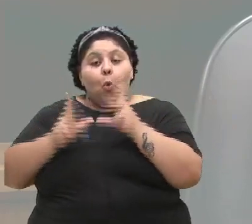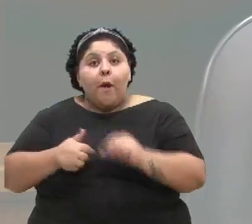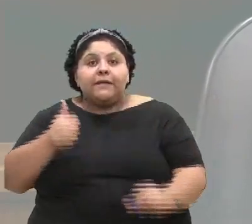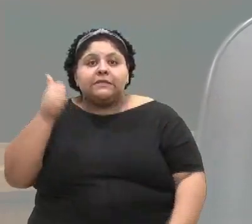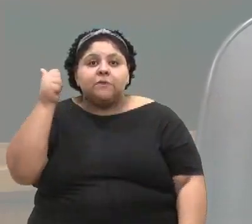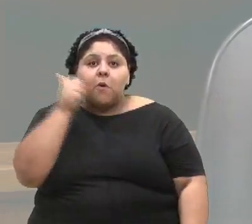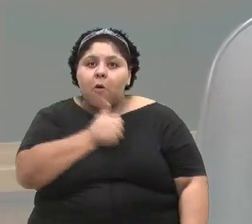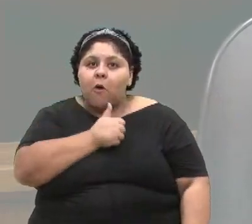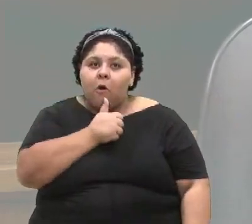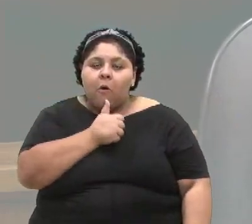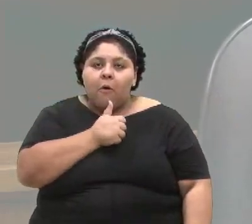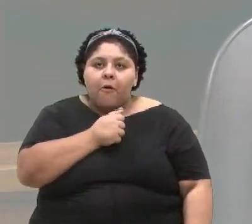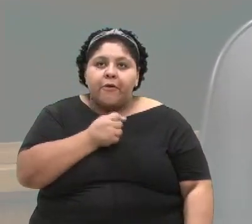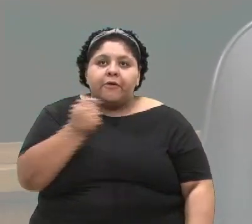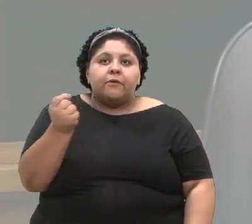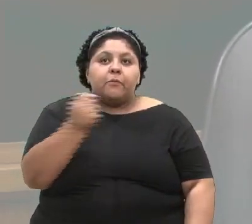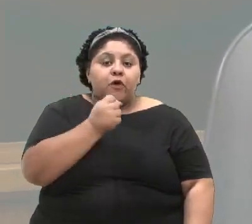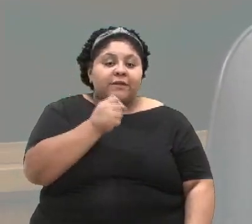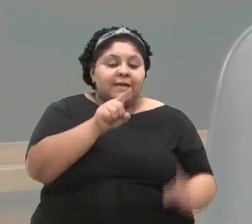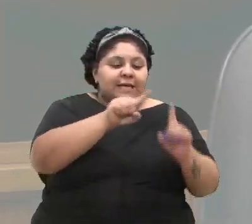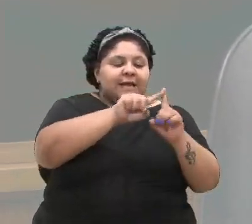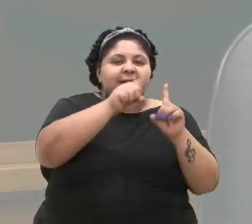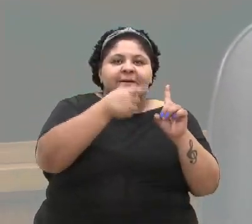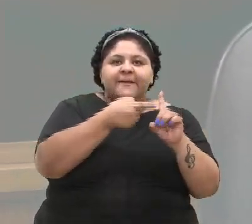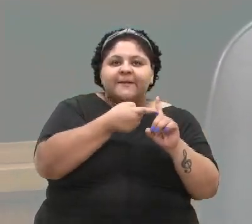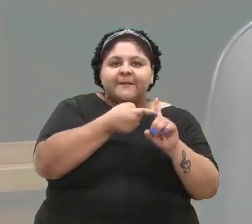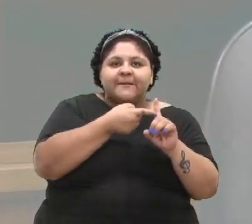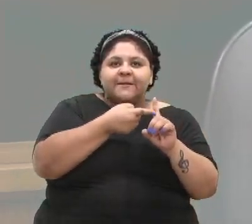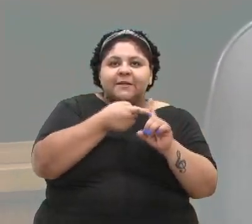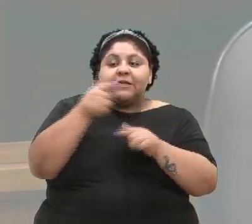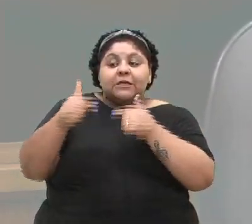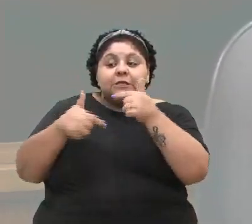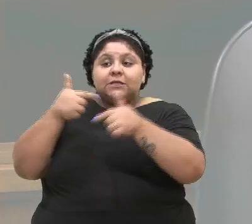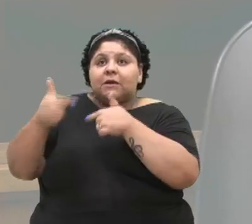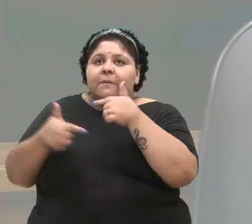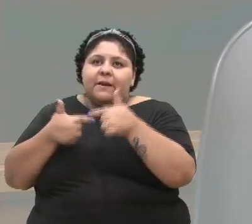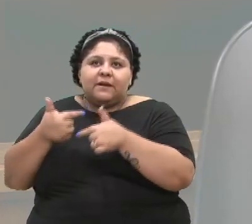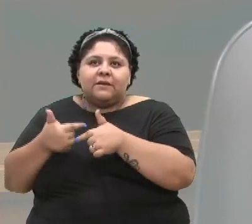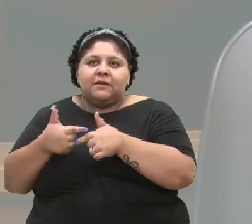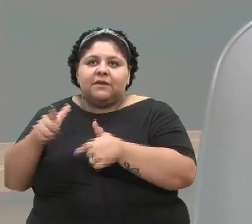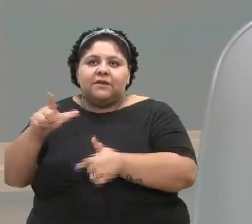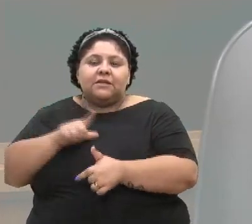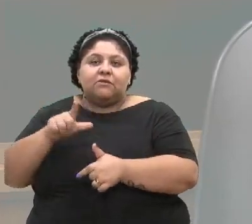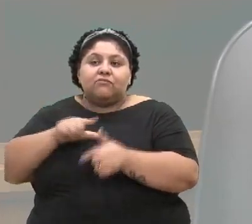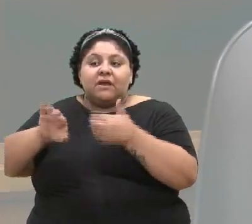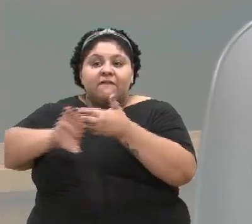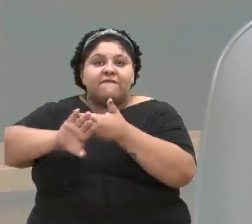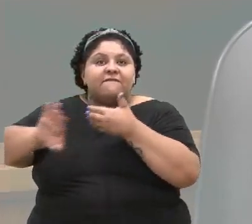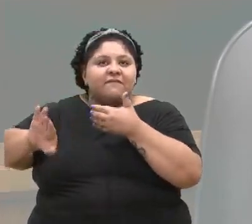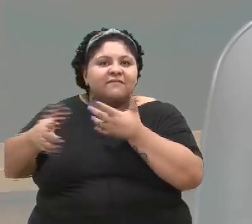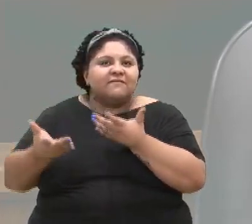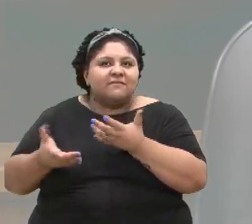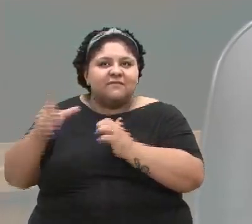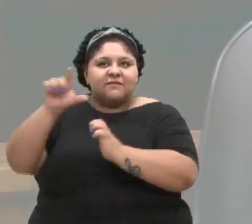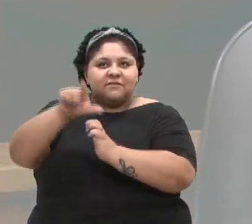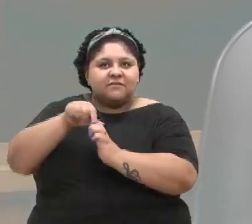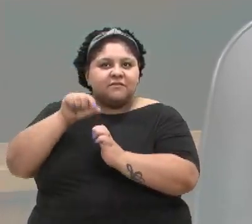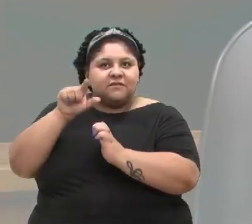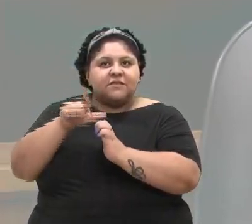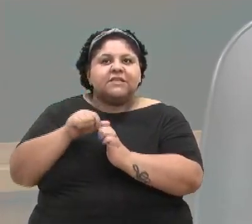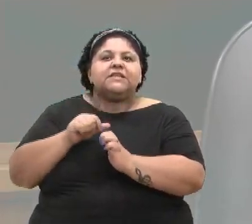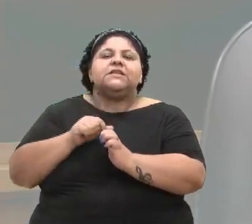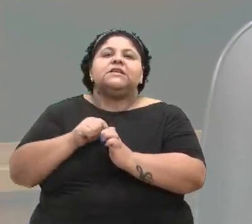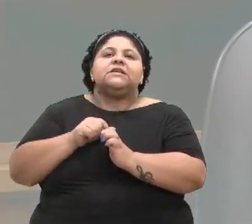mulheres podem engravidar e vão ter que trabalhar porque não vão ter licença desta empresa que